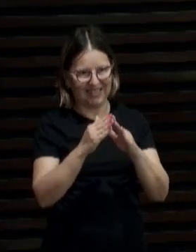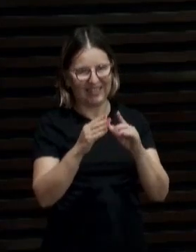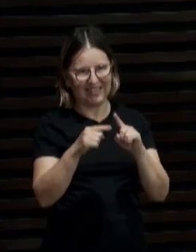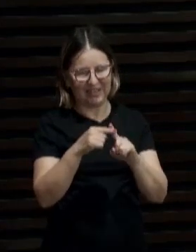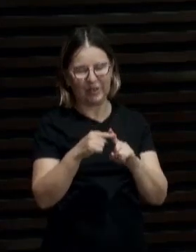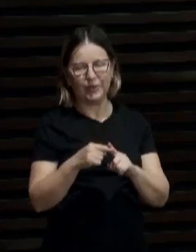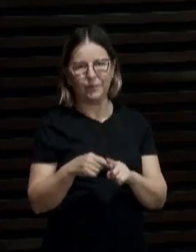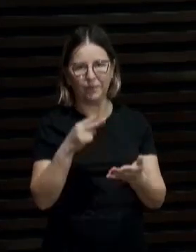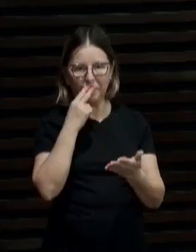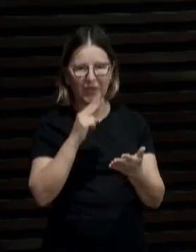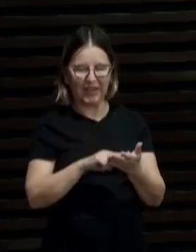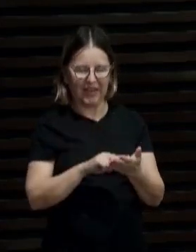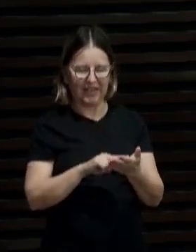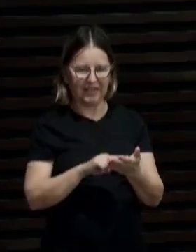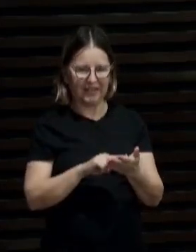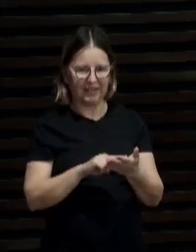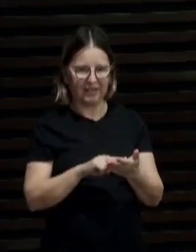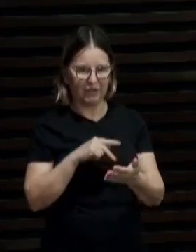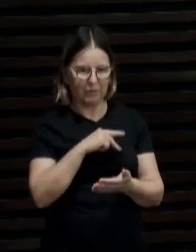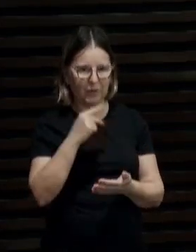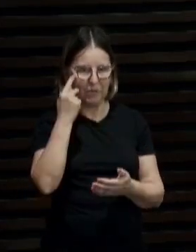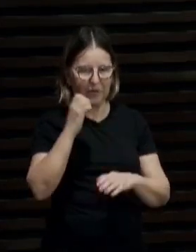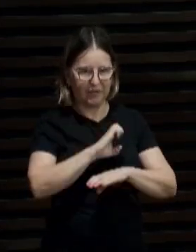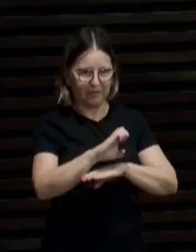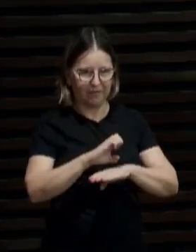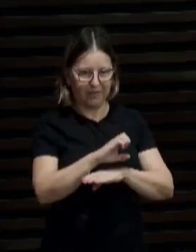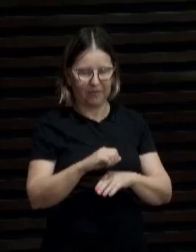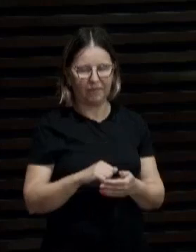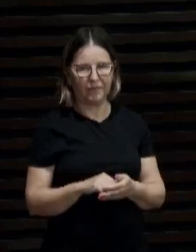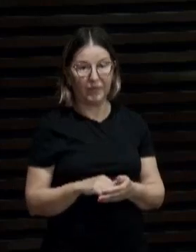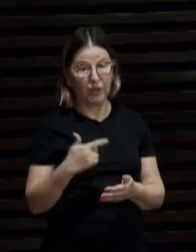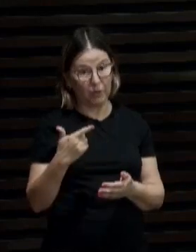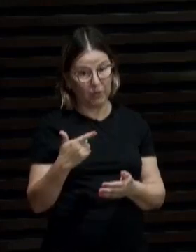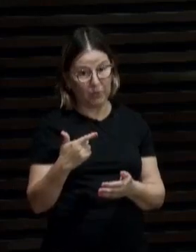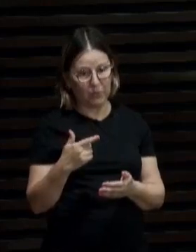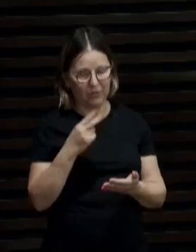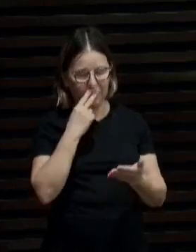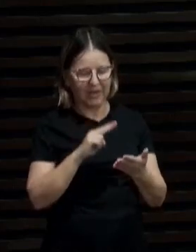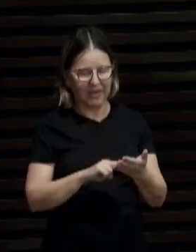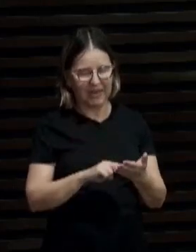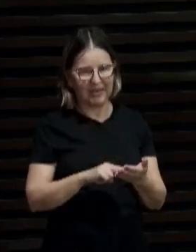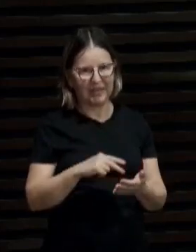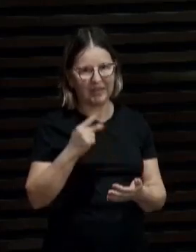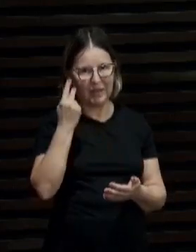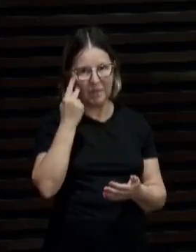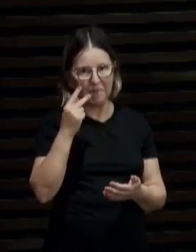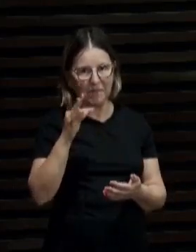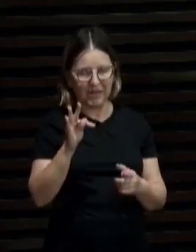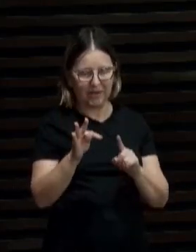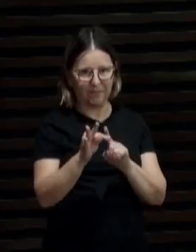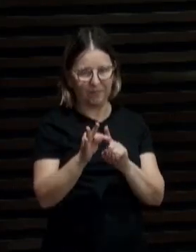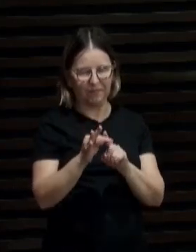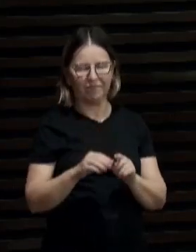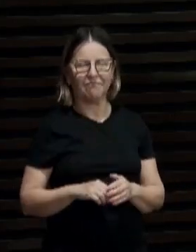Uma carta de Paulo aos Efésios, à congregação, 2 cartas à liderança. É como se Paulo enviasse uma carta à